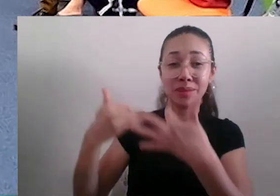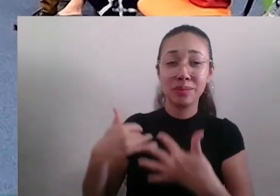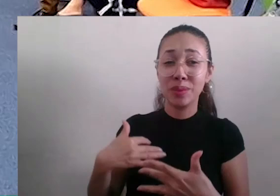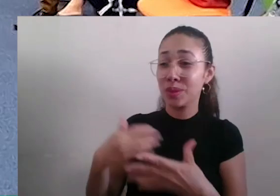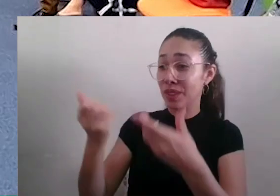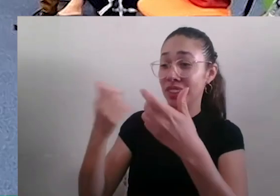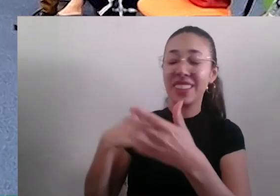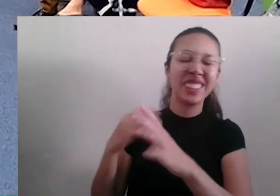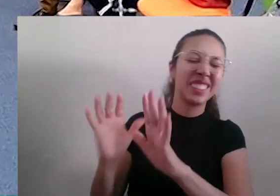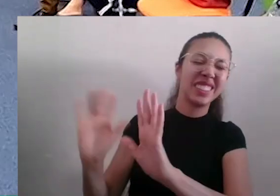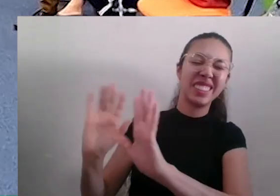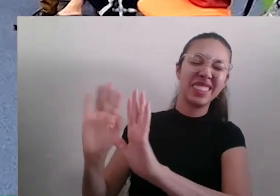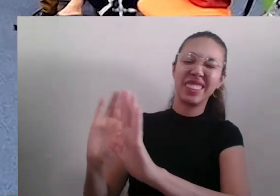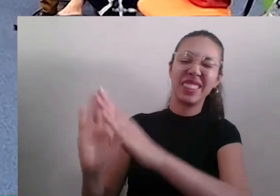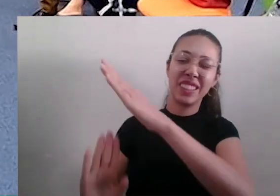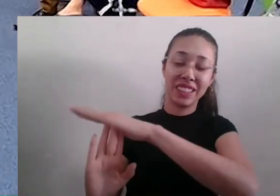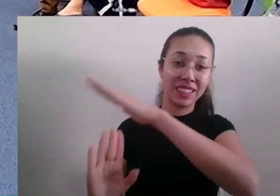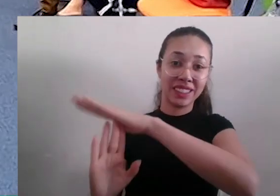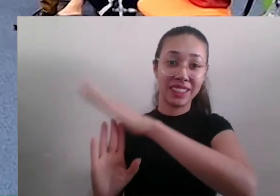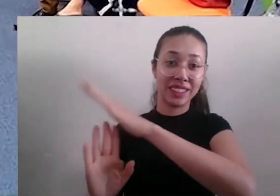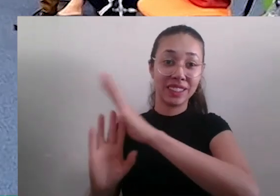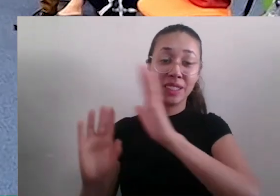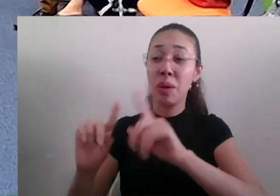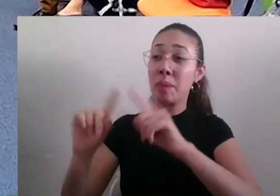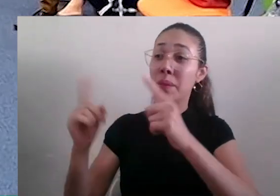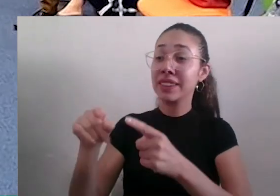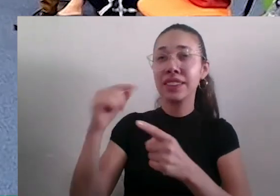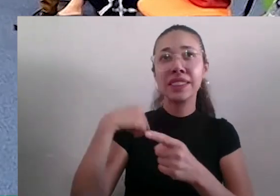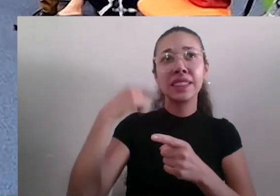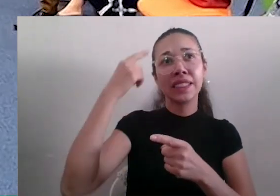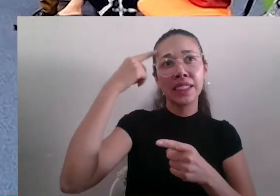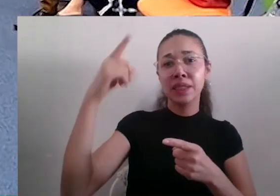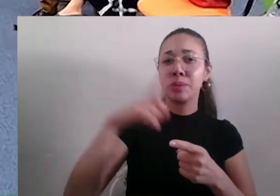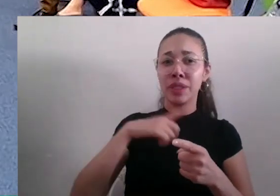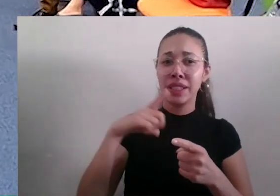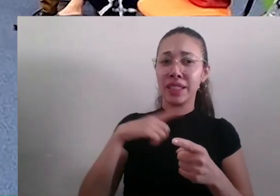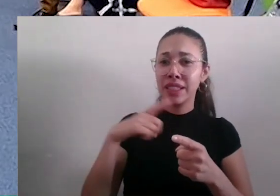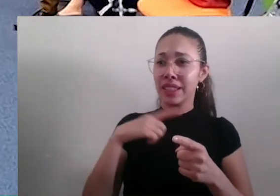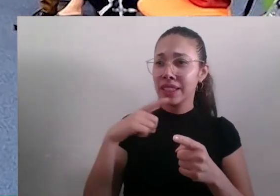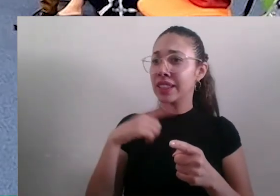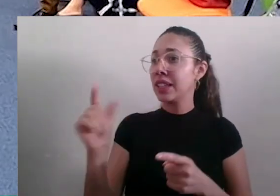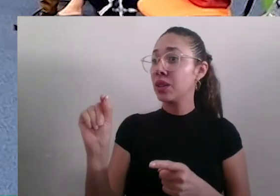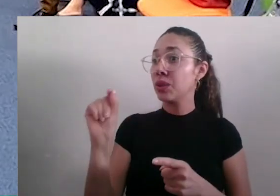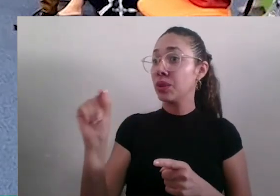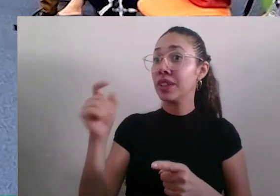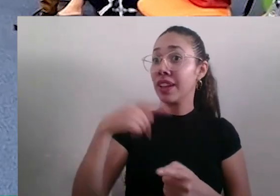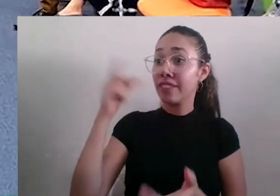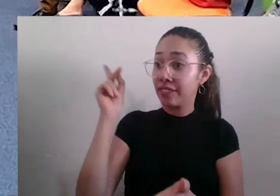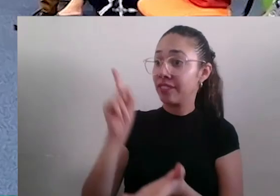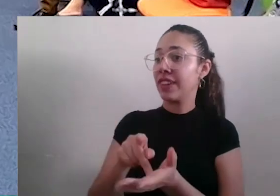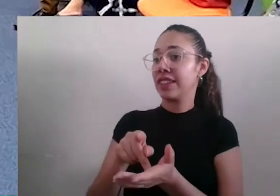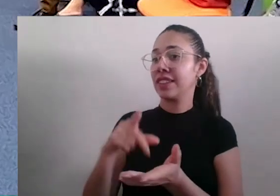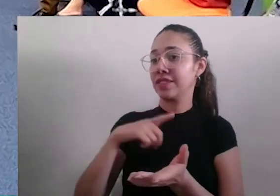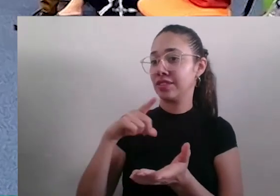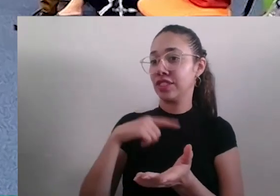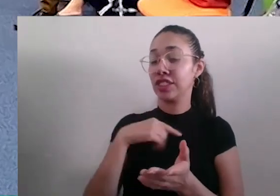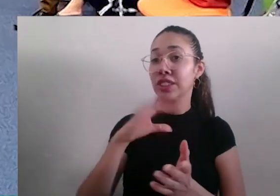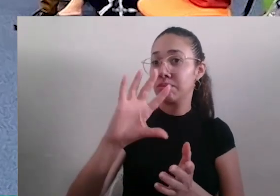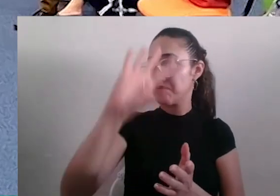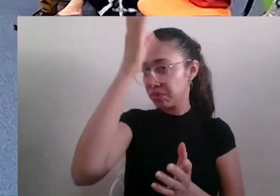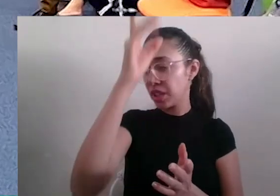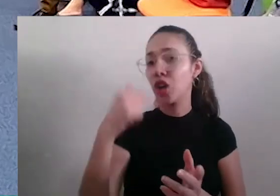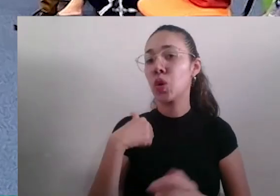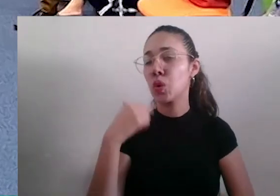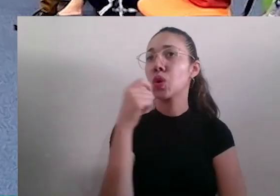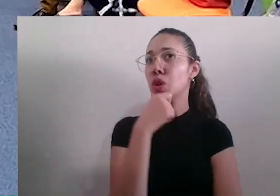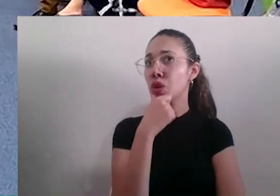isso me lembra eu falei para ela tem um um caso de True crime um caso de um crime real que aconteceu e que eu acho que é por isso que eu